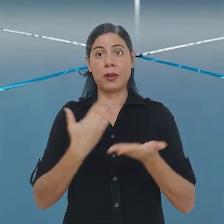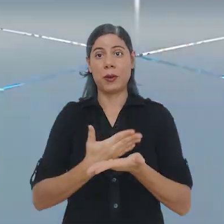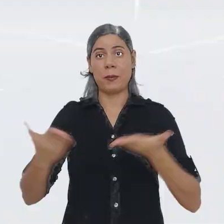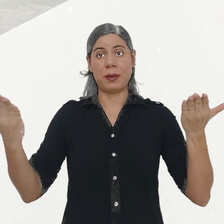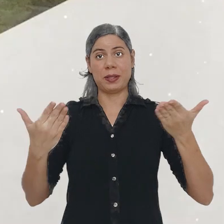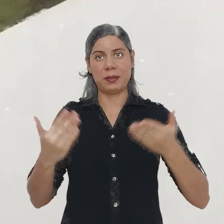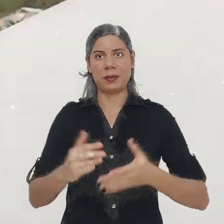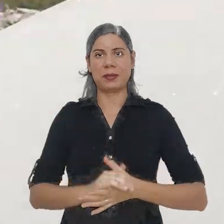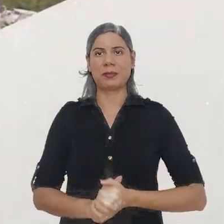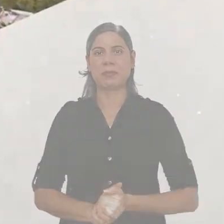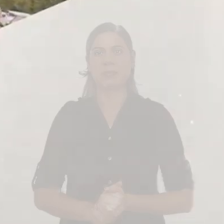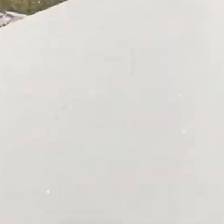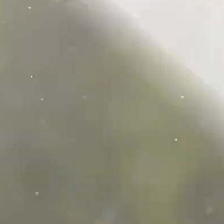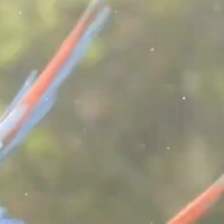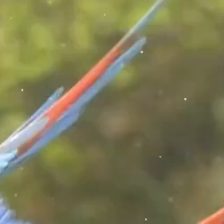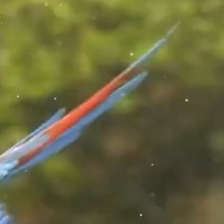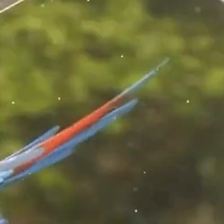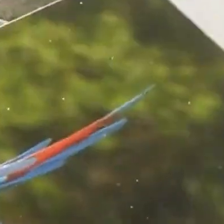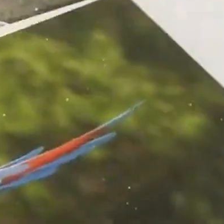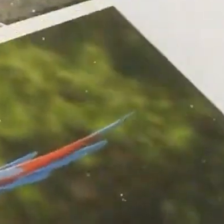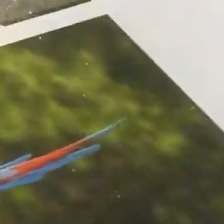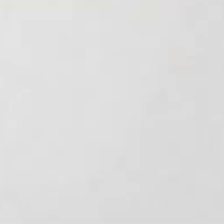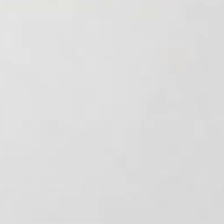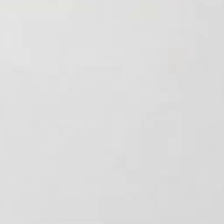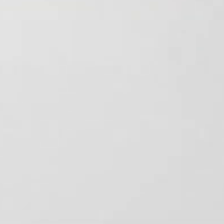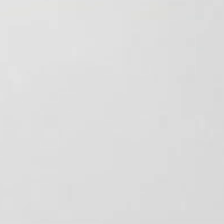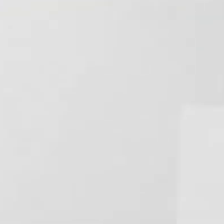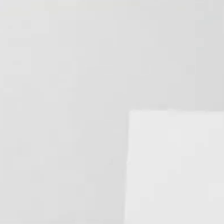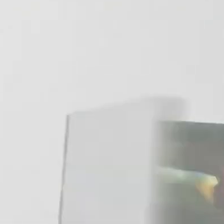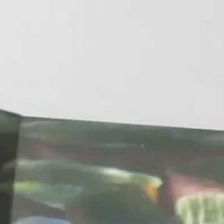com a gente.